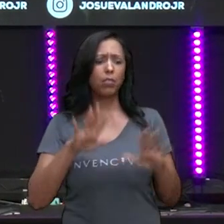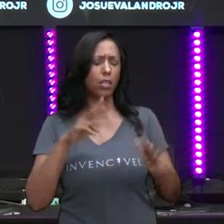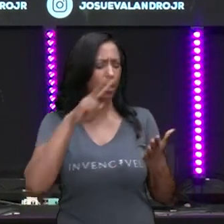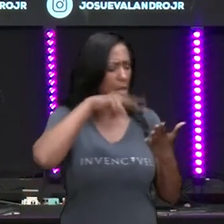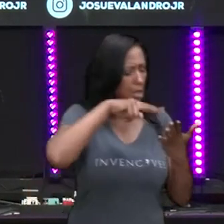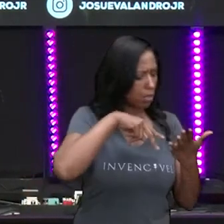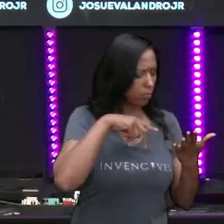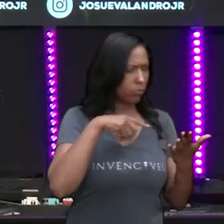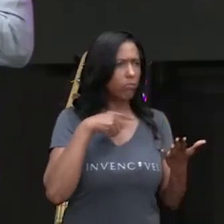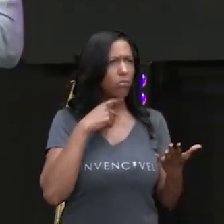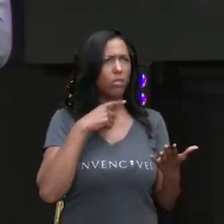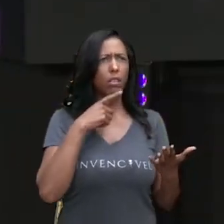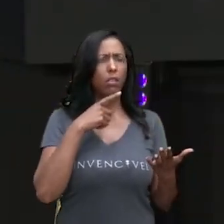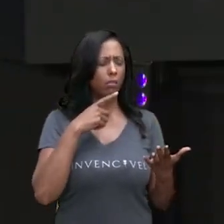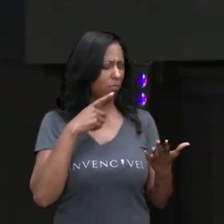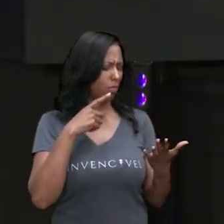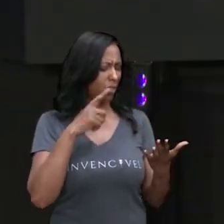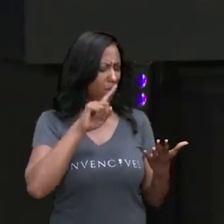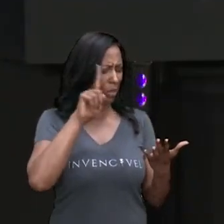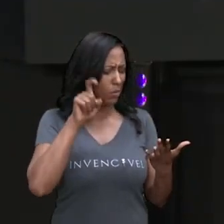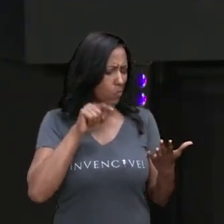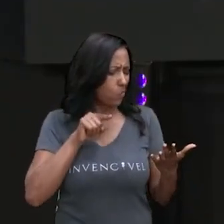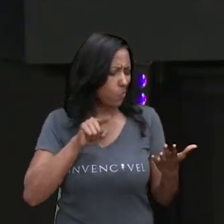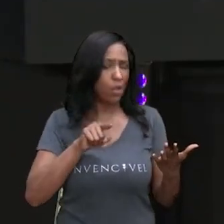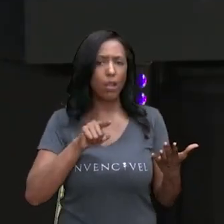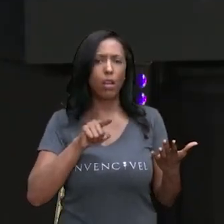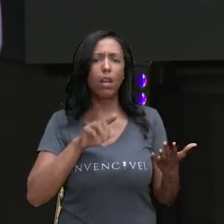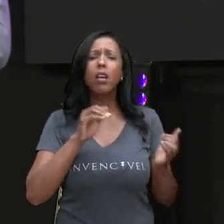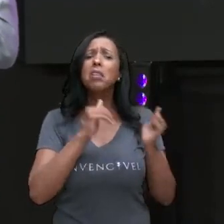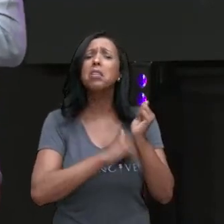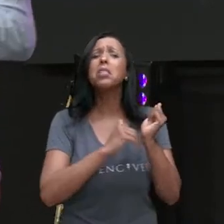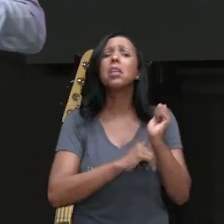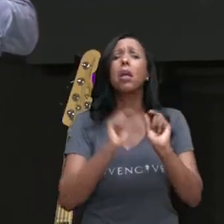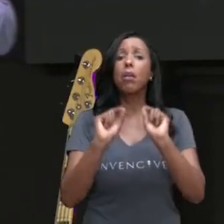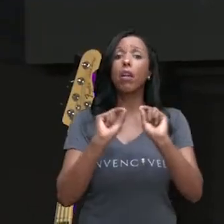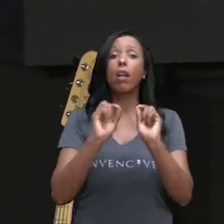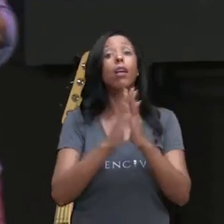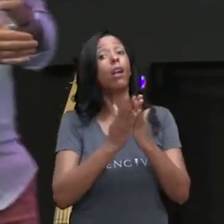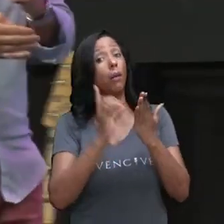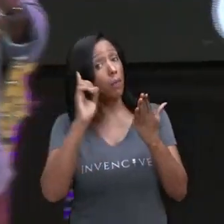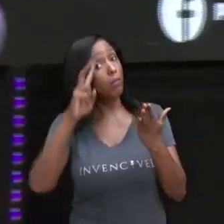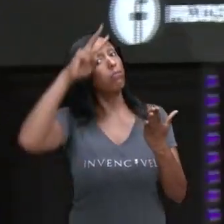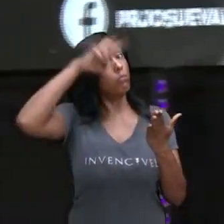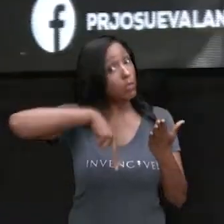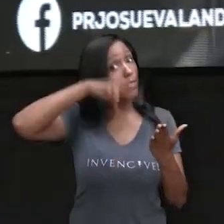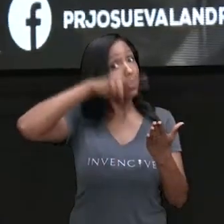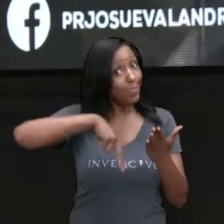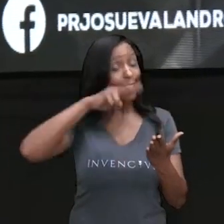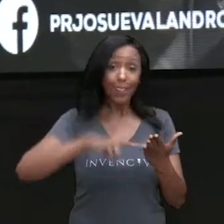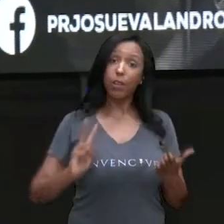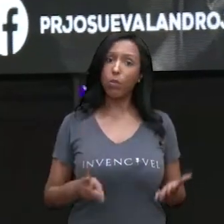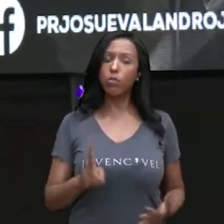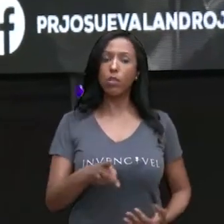na gente, não vai? Vai! Pastor, qual o segredo? Lê a Bíblia mais ainda. Quanto mais você vai lendo a Bíblia, mais